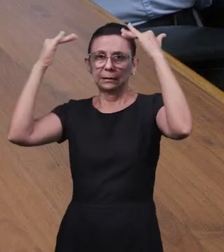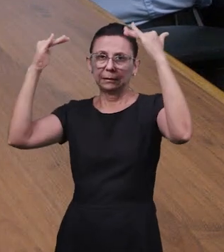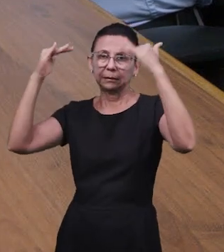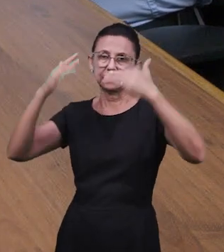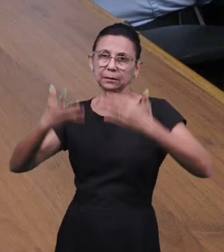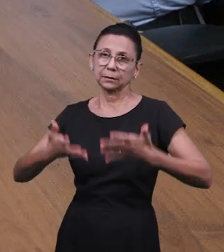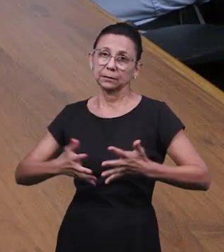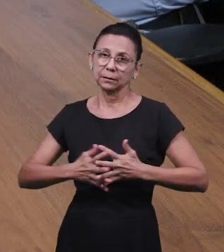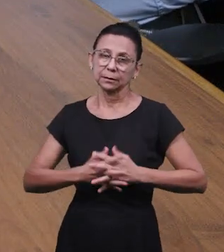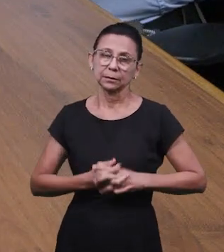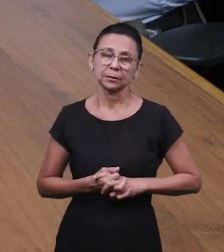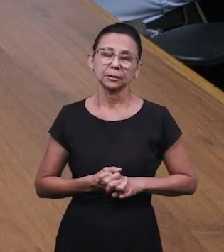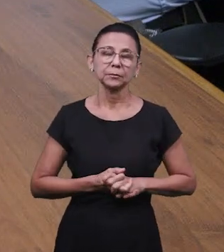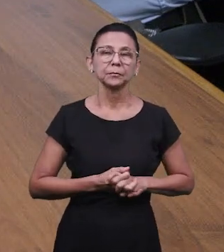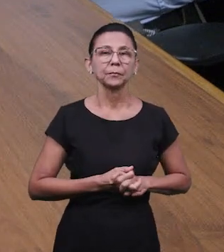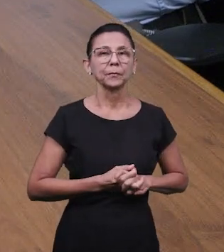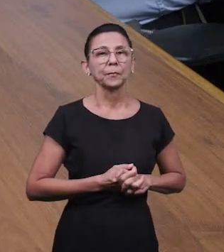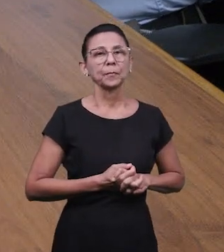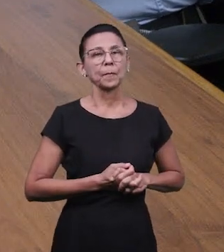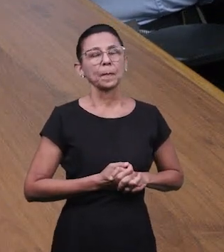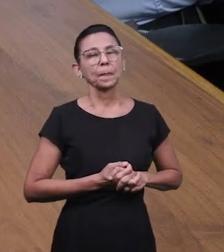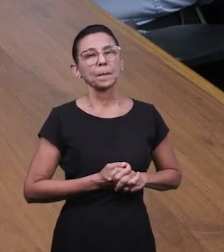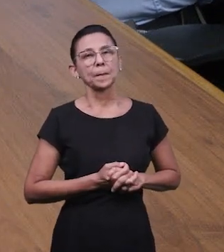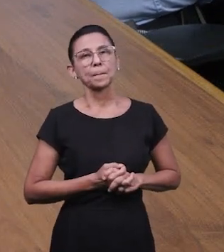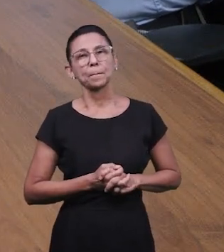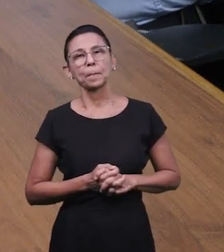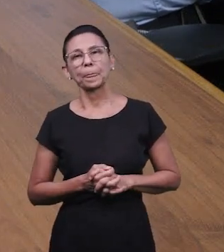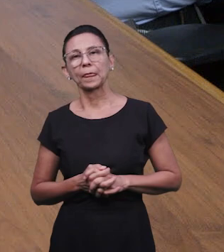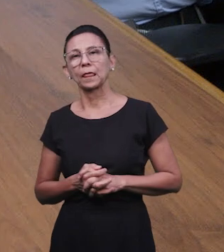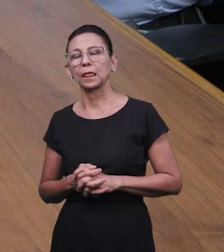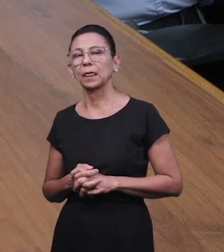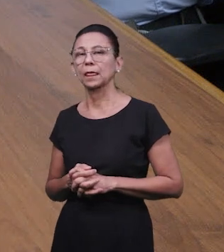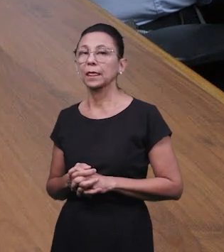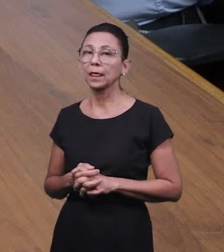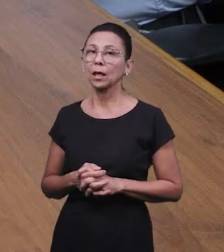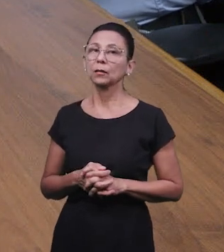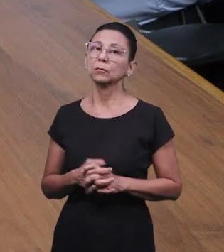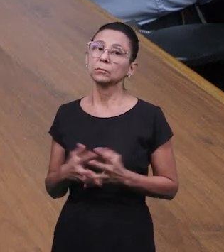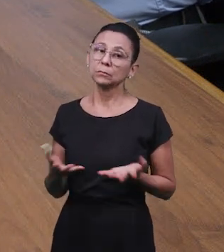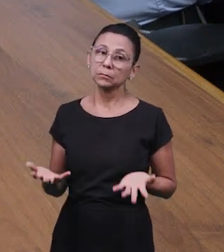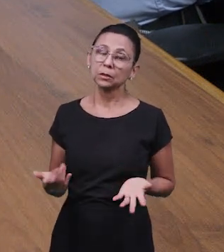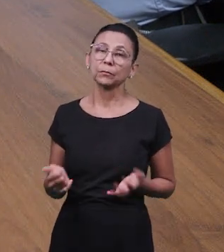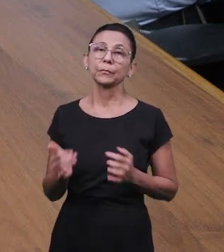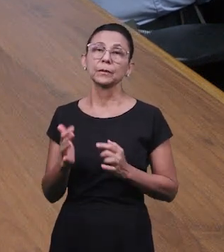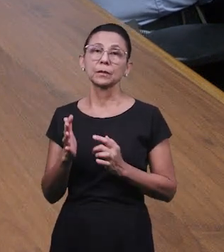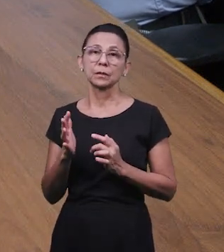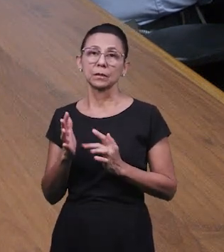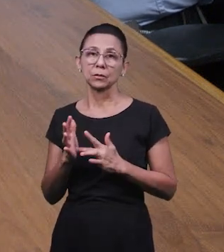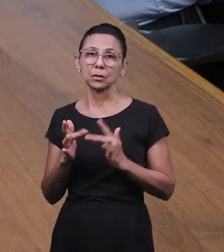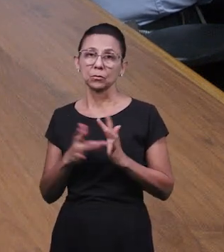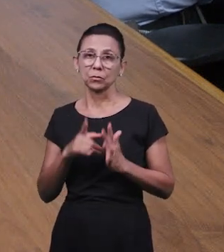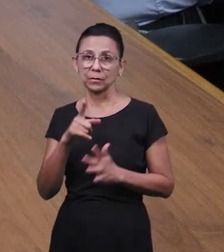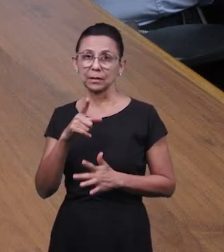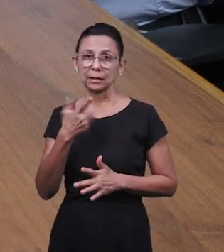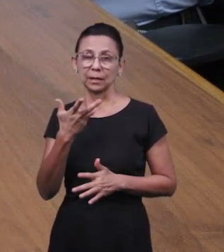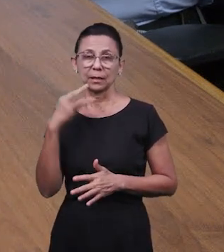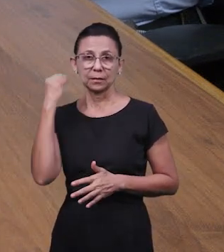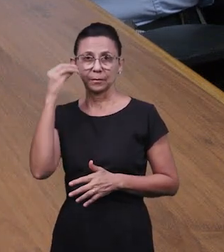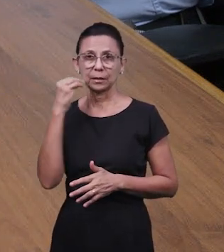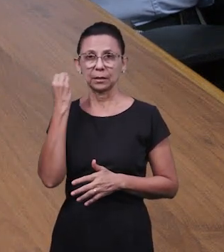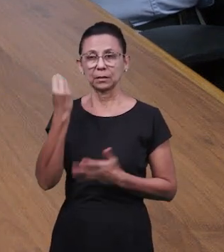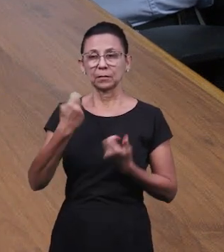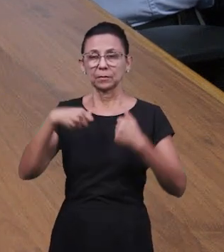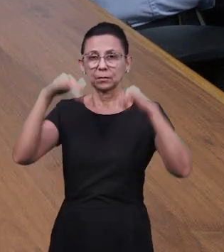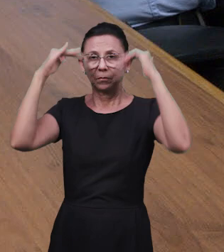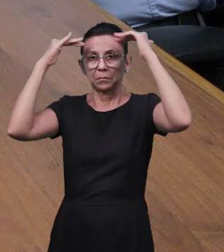para os discípulos através das mulheres foi que eles fossem para Galileia, para vê-lo. Então, você quer ver Jesus, obedece. E